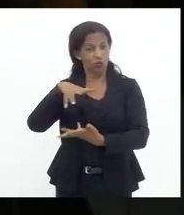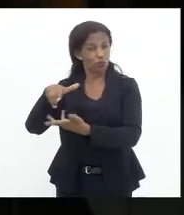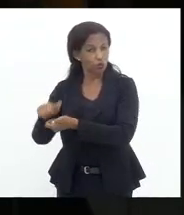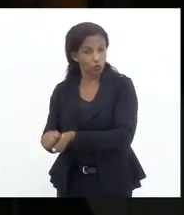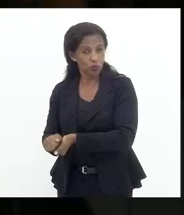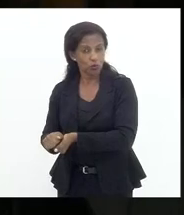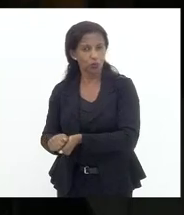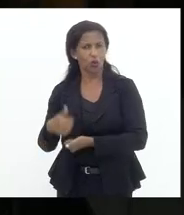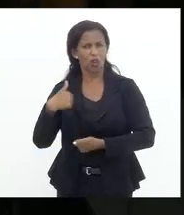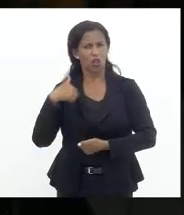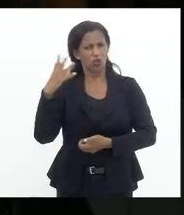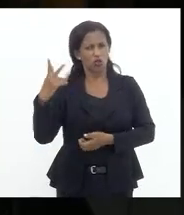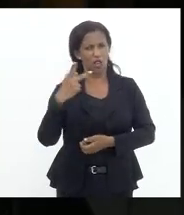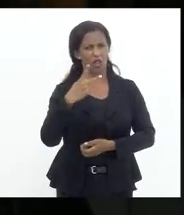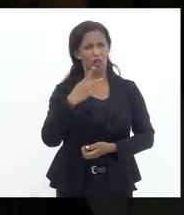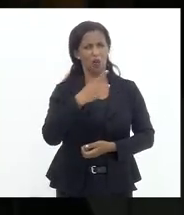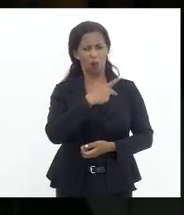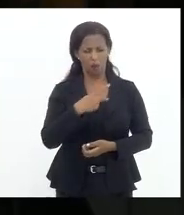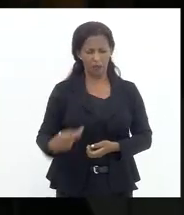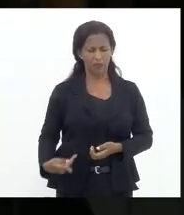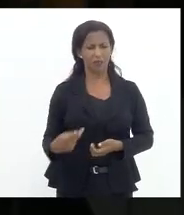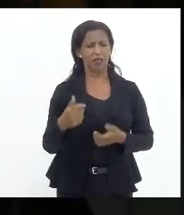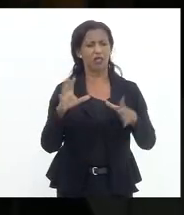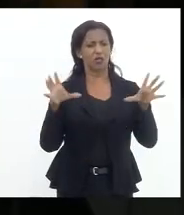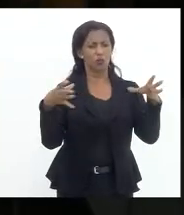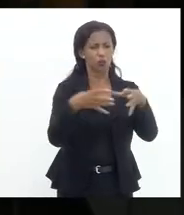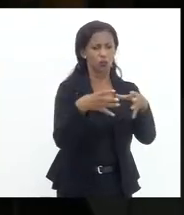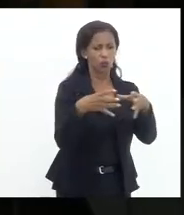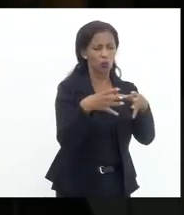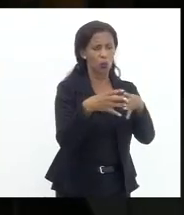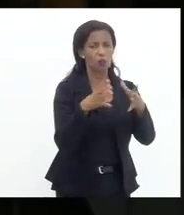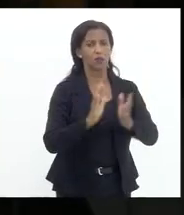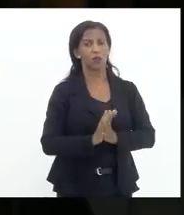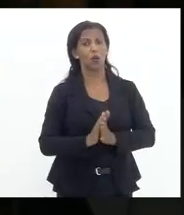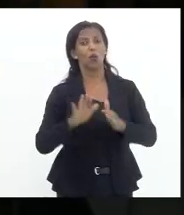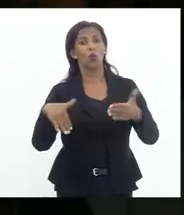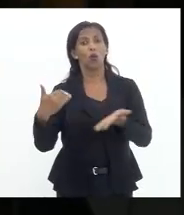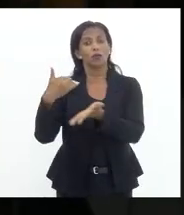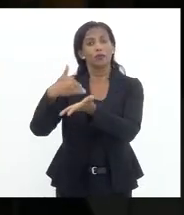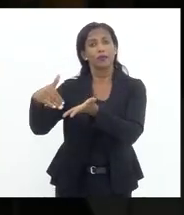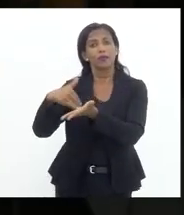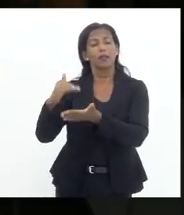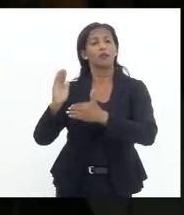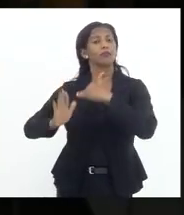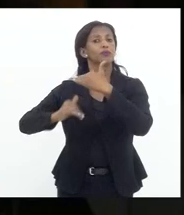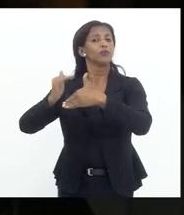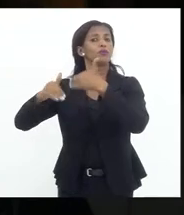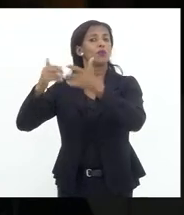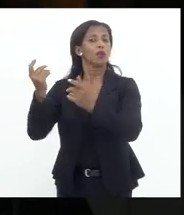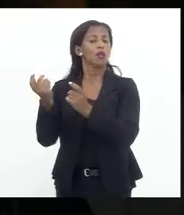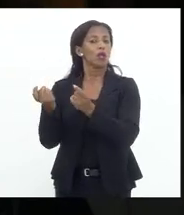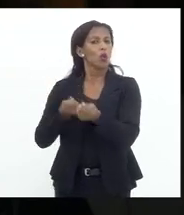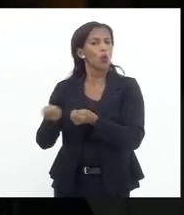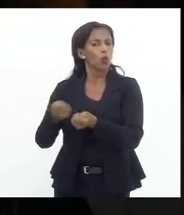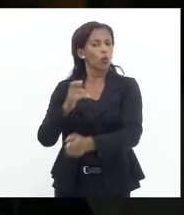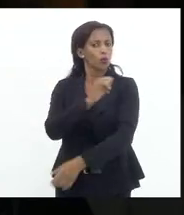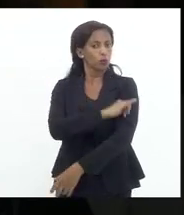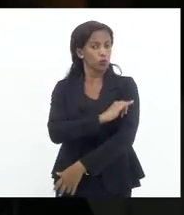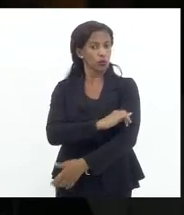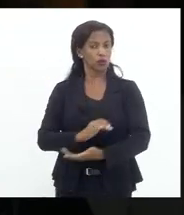vez presidindo uma audiência pública, a deputada Célia estava conosco ainda, quando o então secretário de Desenvolvimento Econômico do Rio de